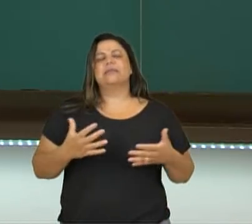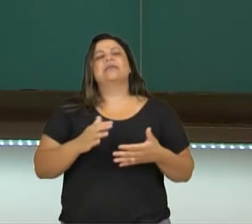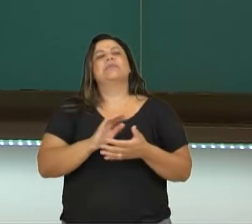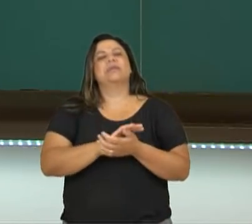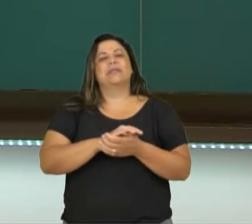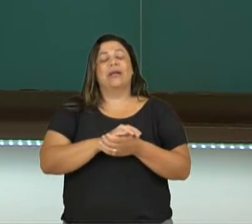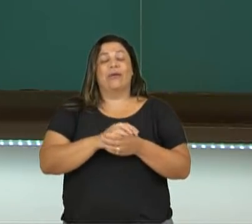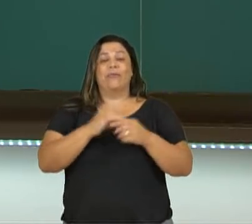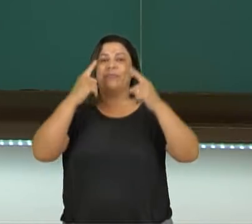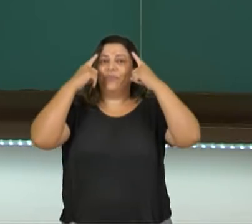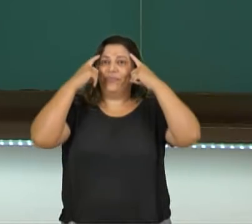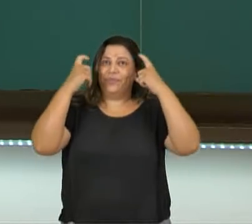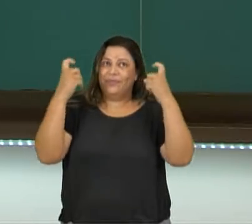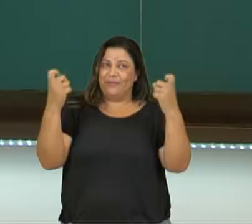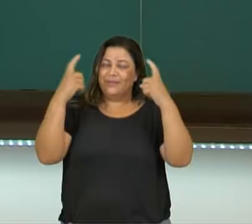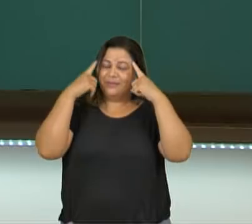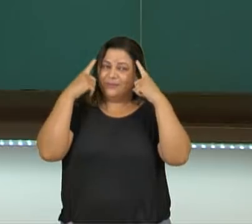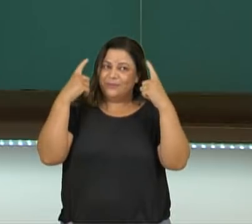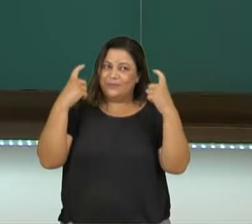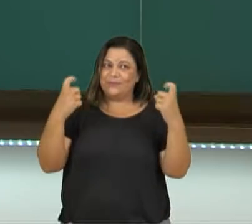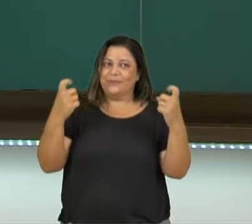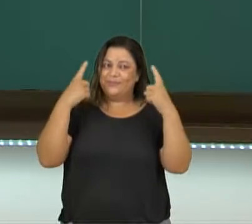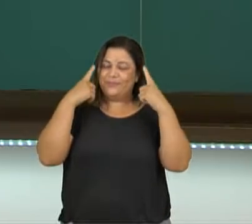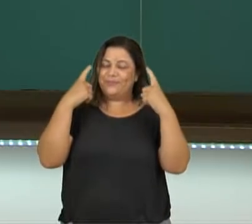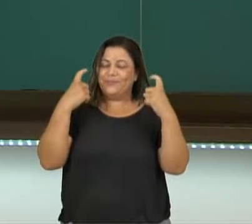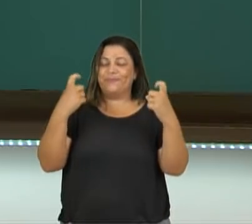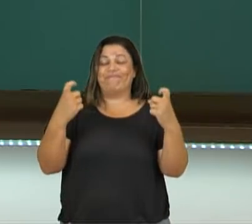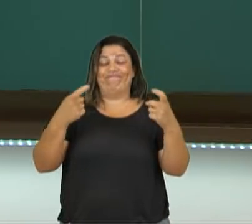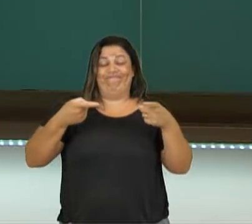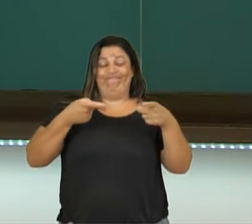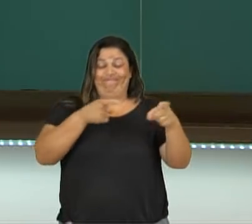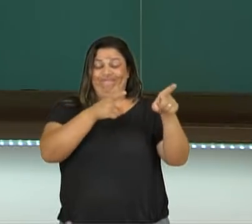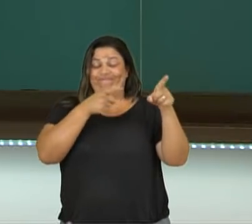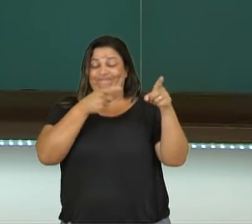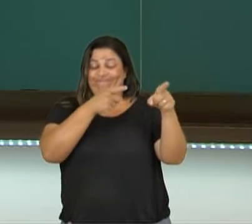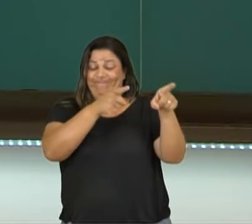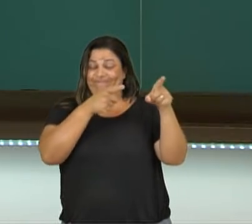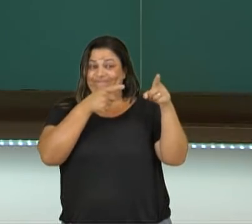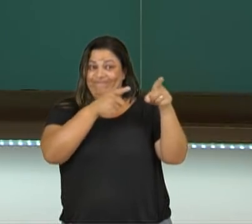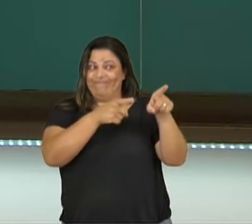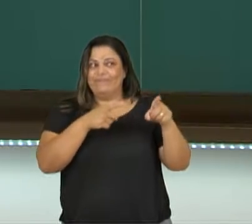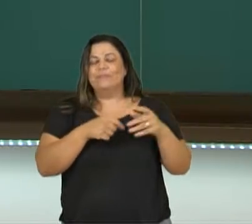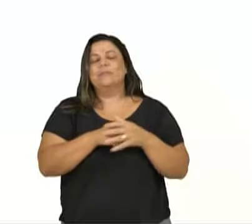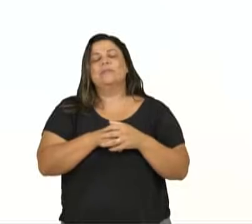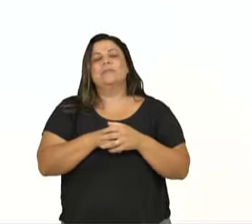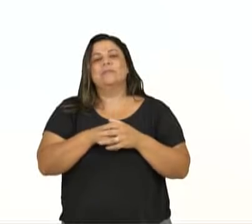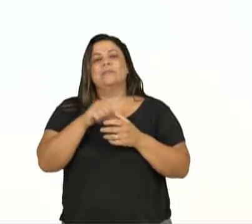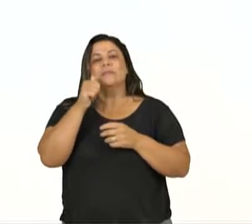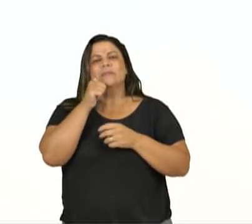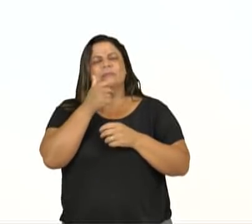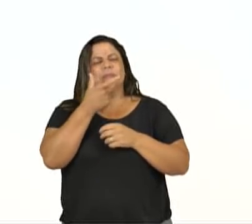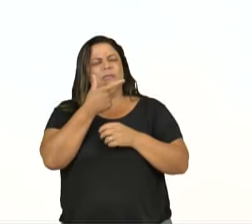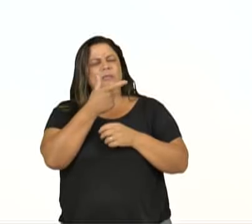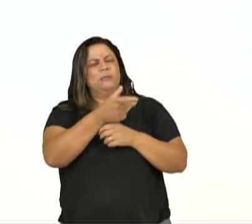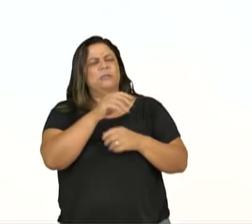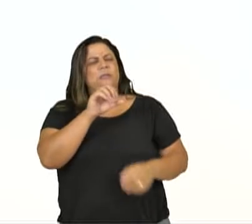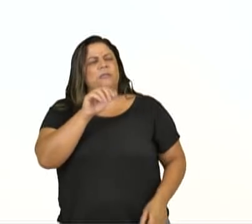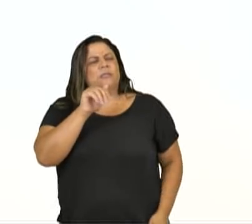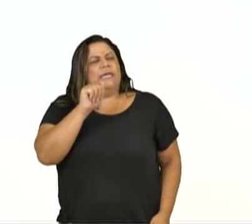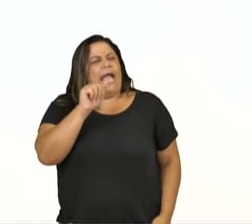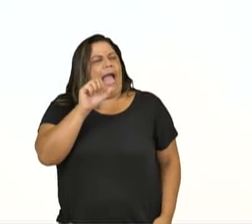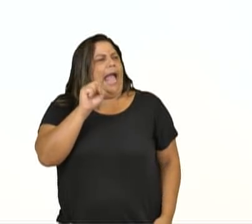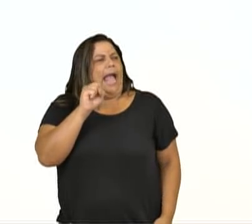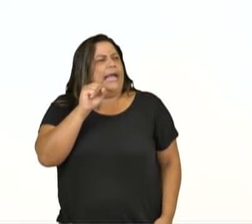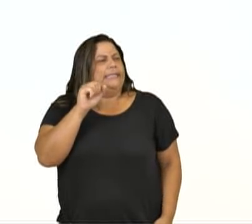para poder responder a isso que ele provocou, e ela chama ele de assanhado no final, aqui no